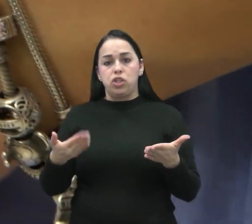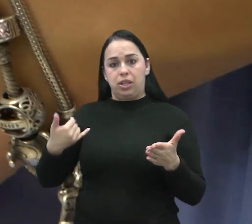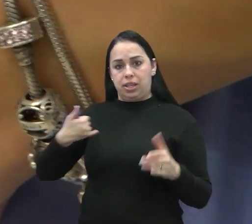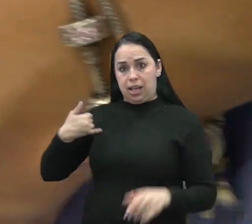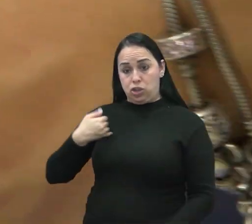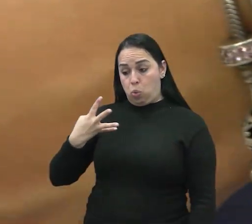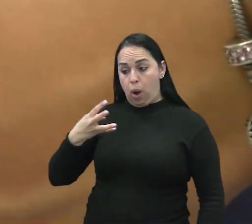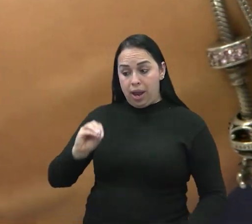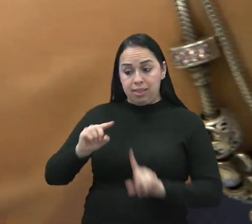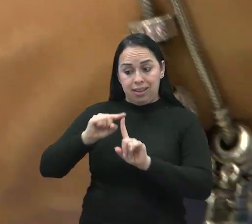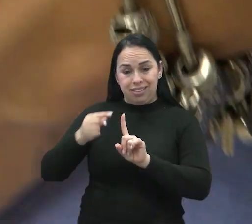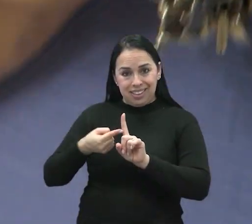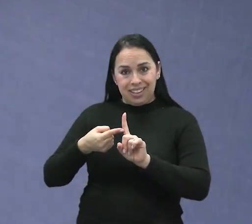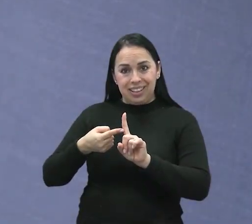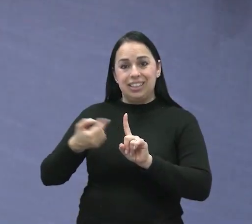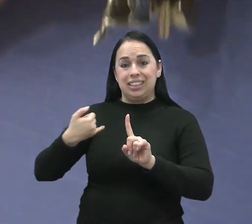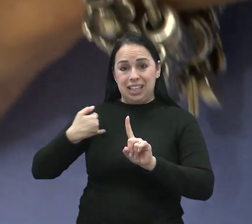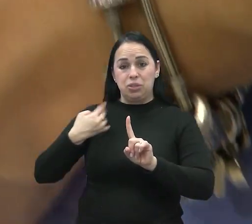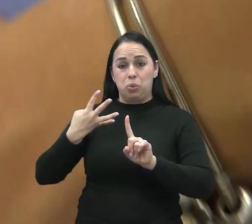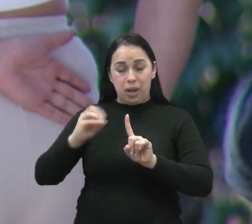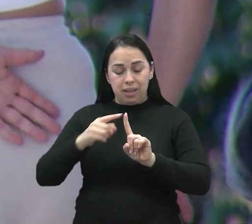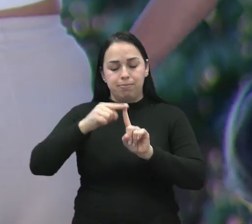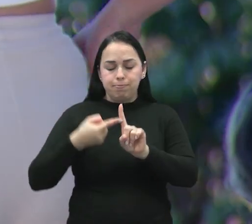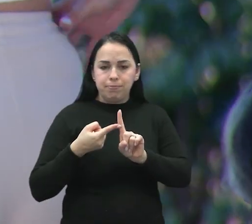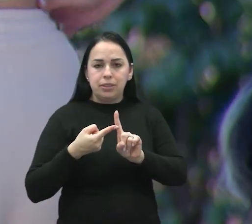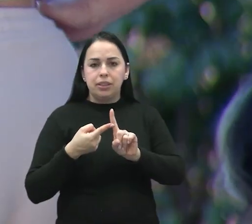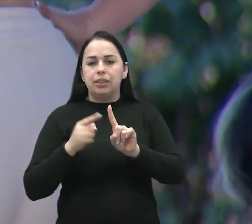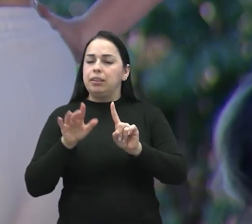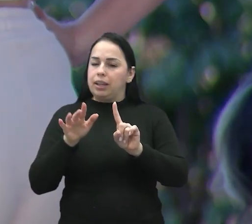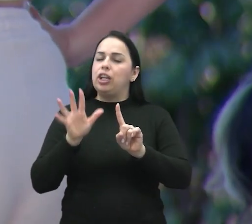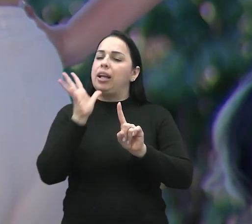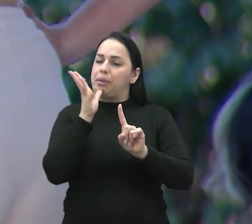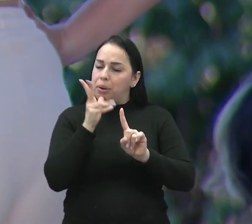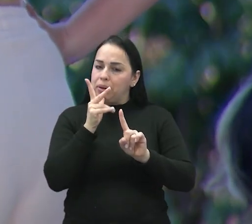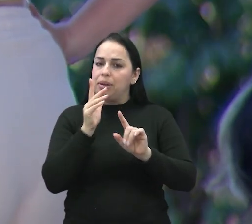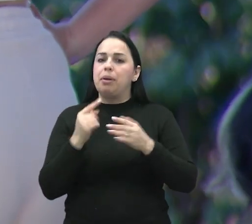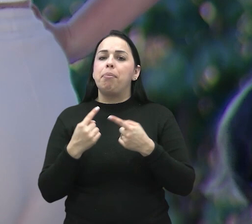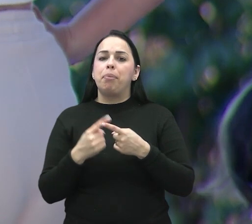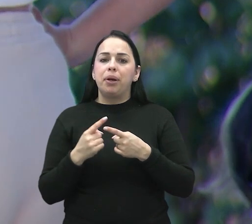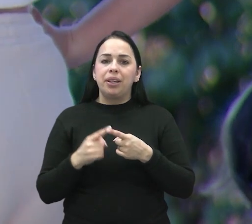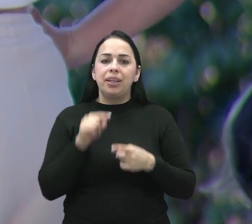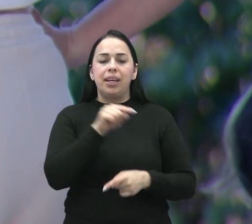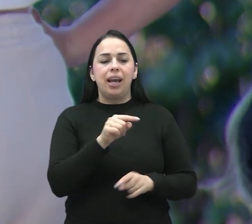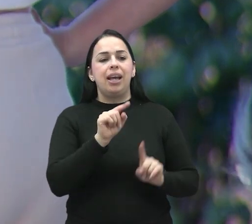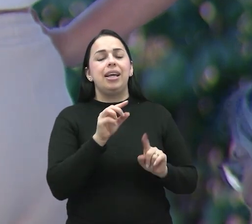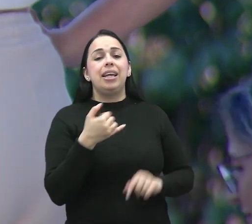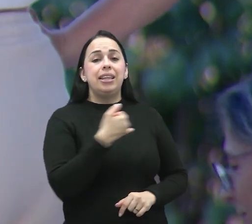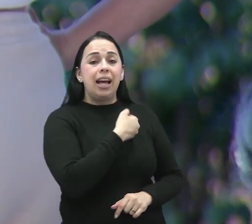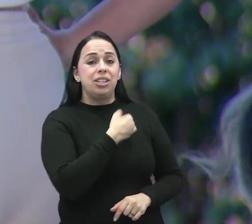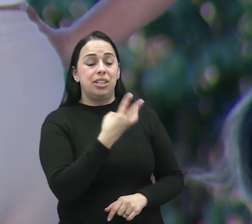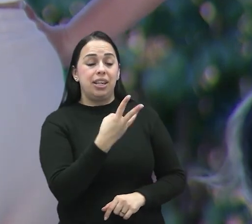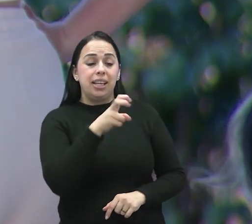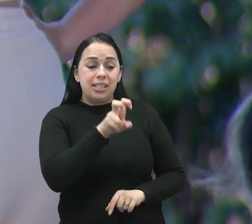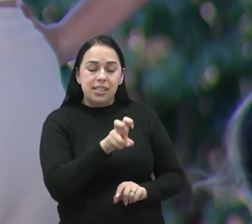considerada tardia a partir dos 40 anos de idade. Isso porque, depois dos 35, há um declínio